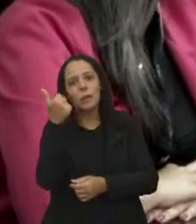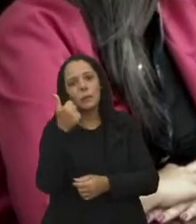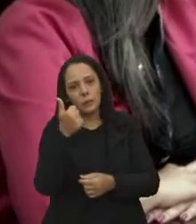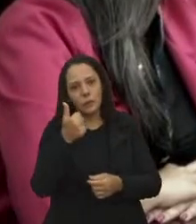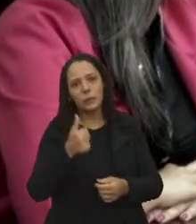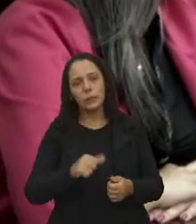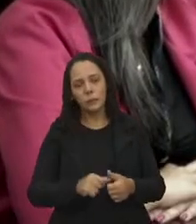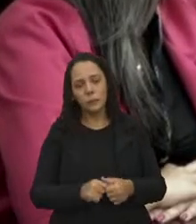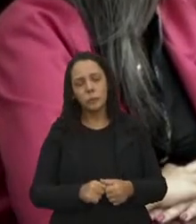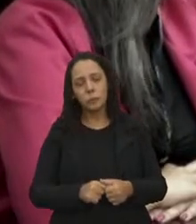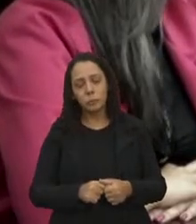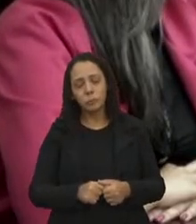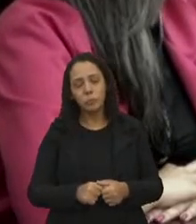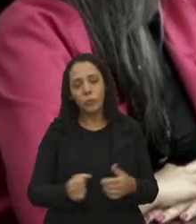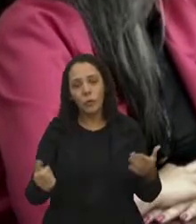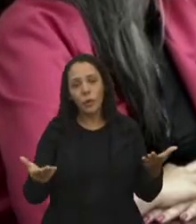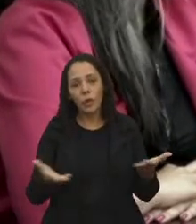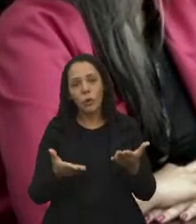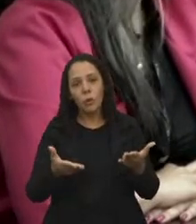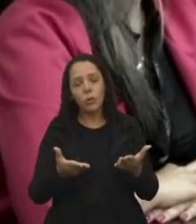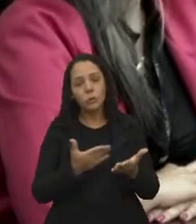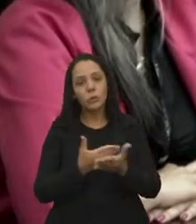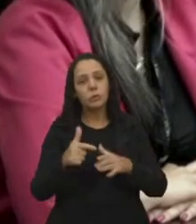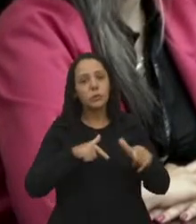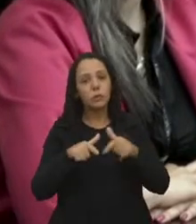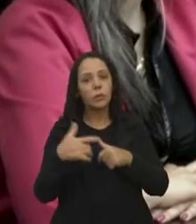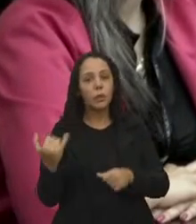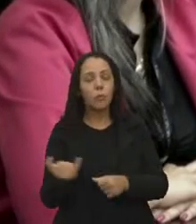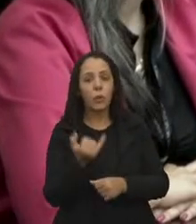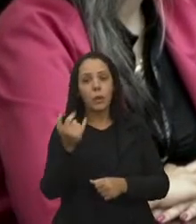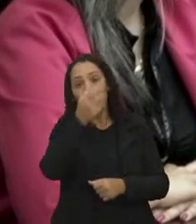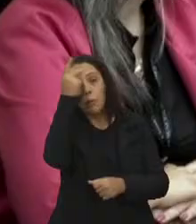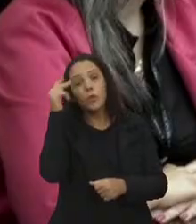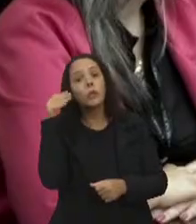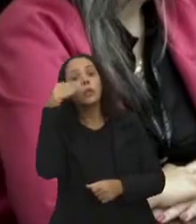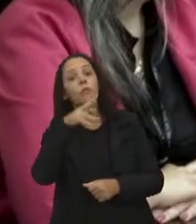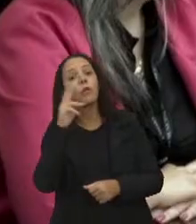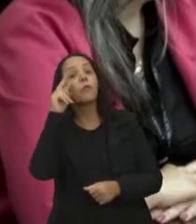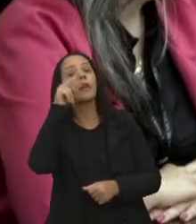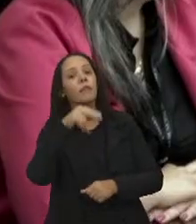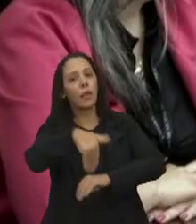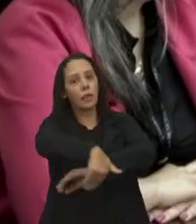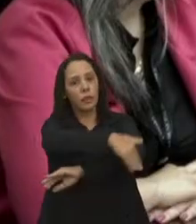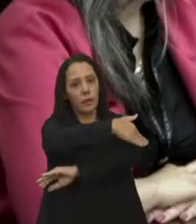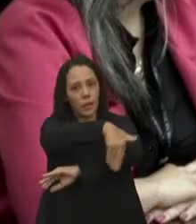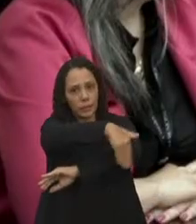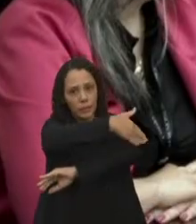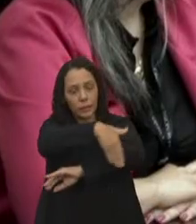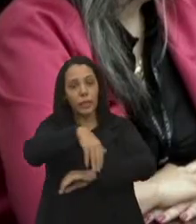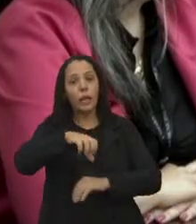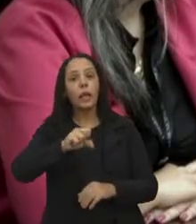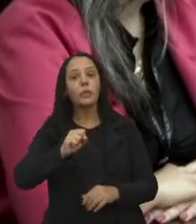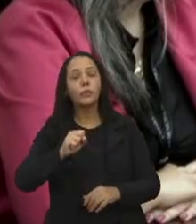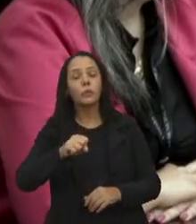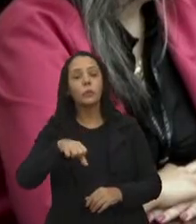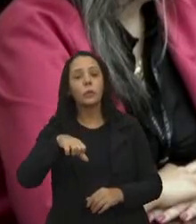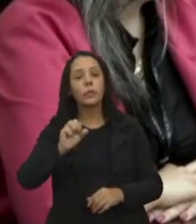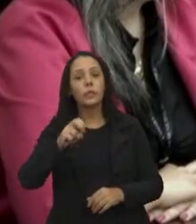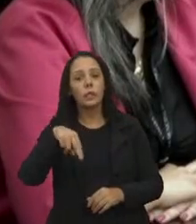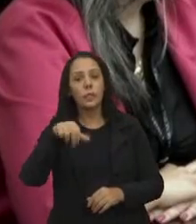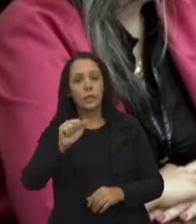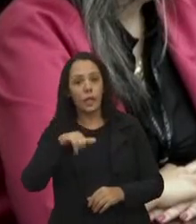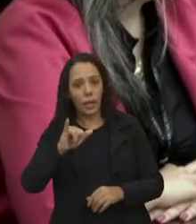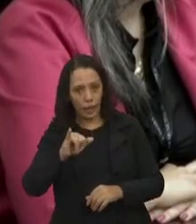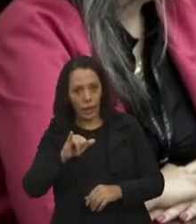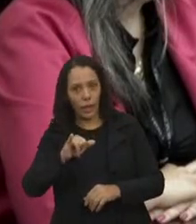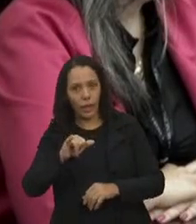cá. Hoje nós começamos um trabalho muito importante, quem passar lá vai ver agora, na esquina do Senai, criando uma rota de pedestre para os